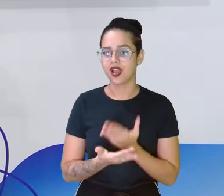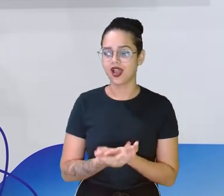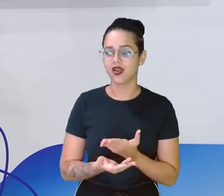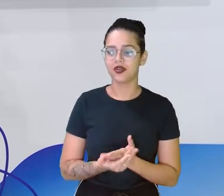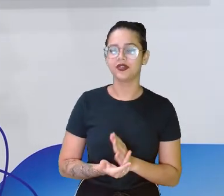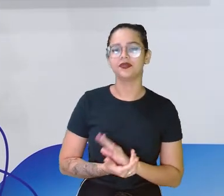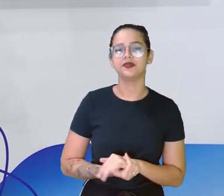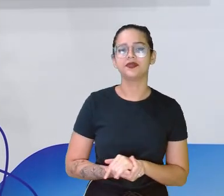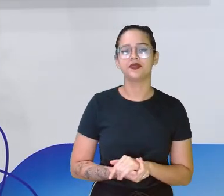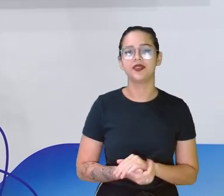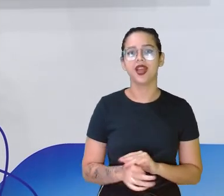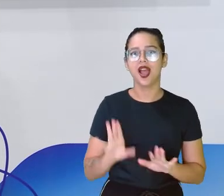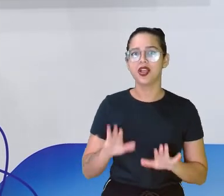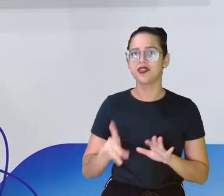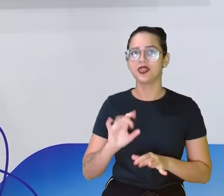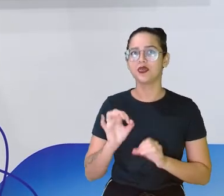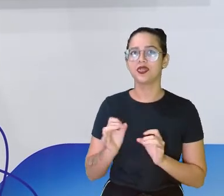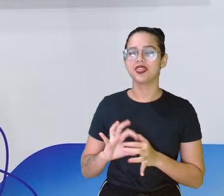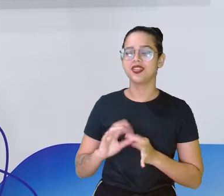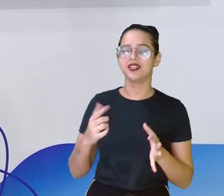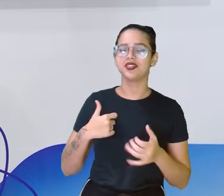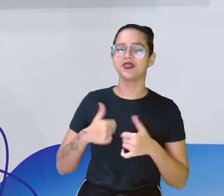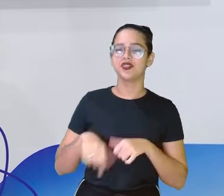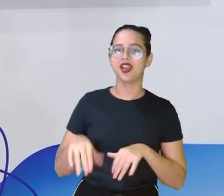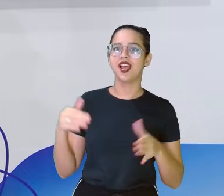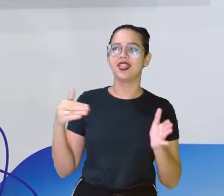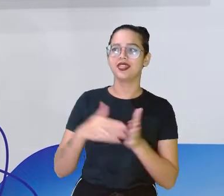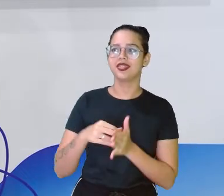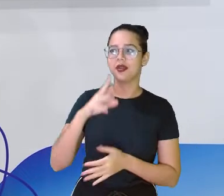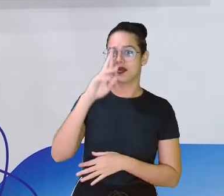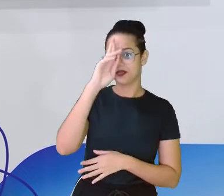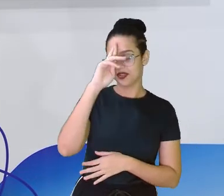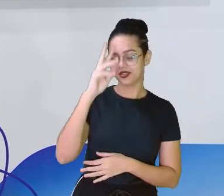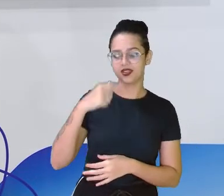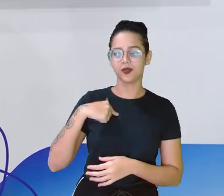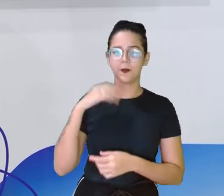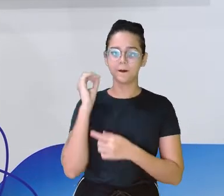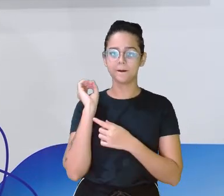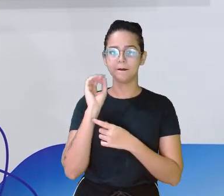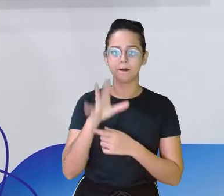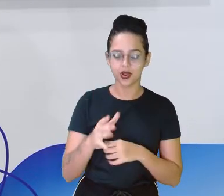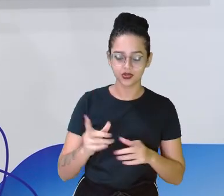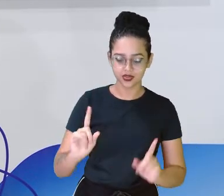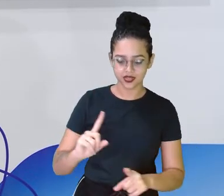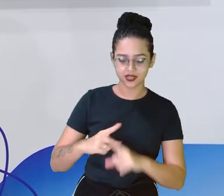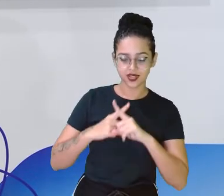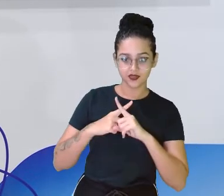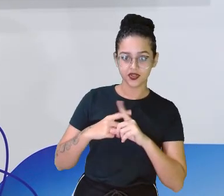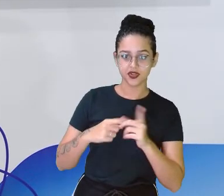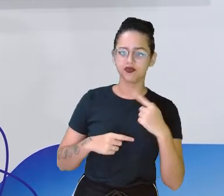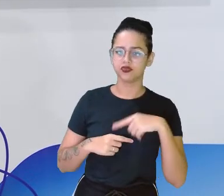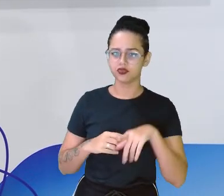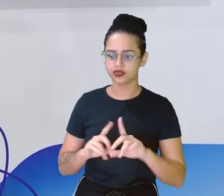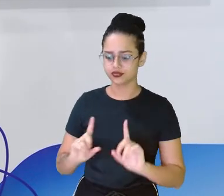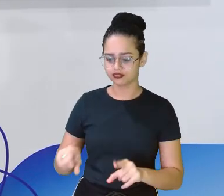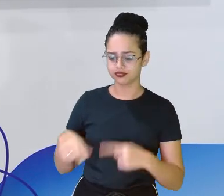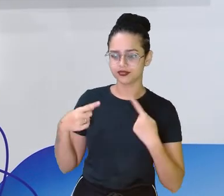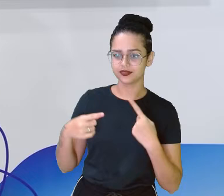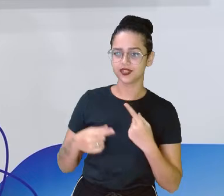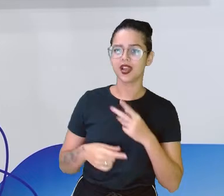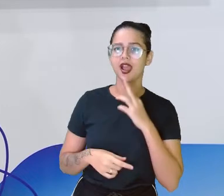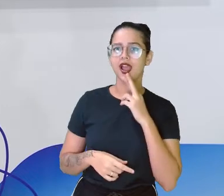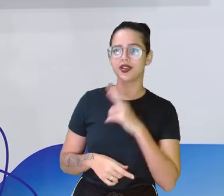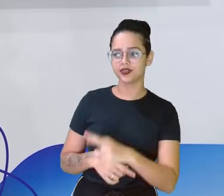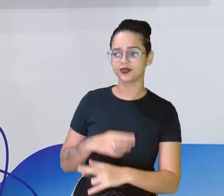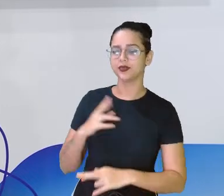não me deixam ficar até meio-dia. Então, eu lanço o desafio e você responde para mim lá